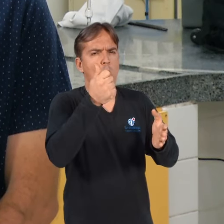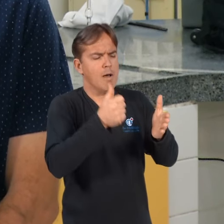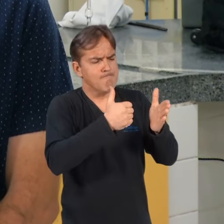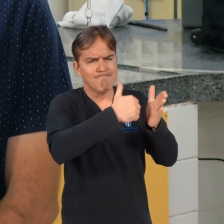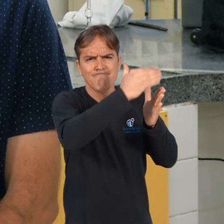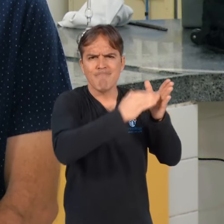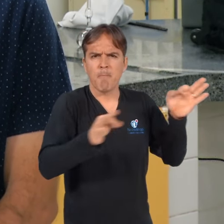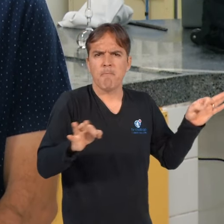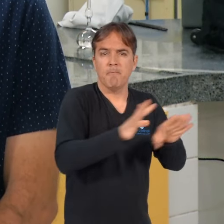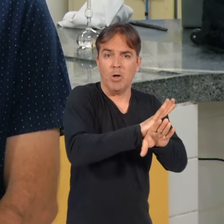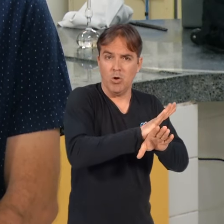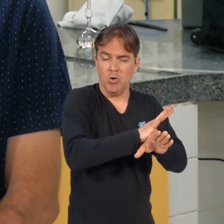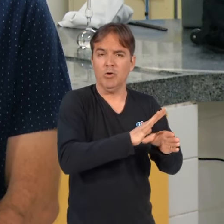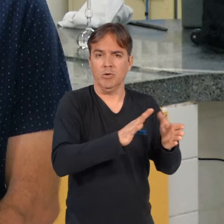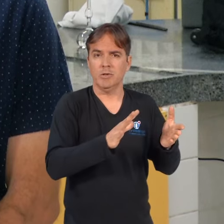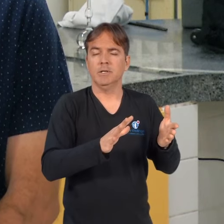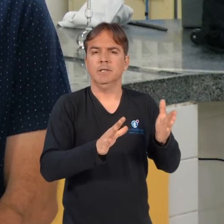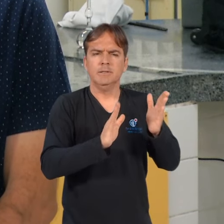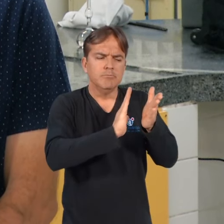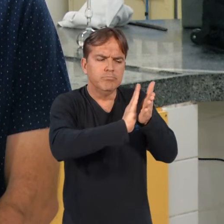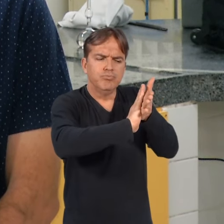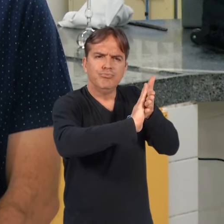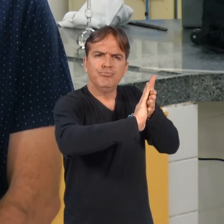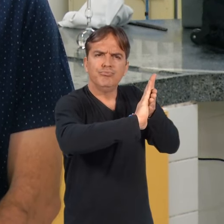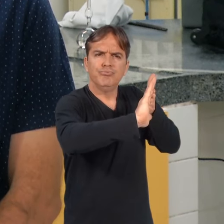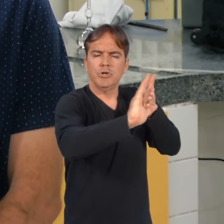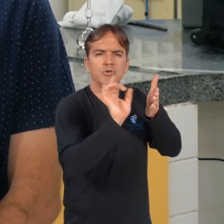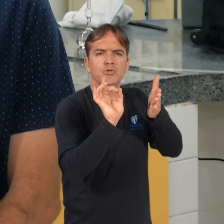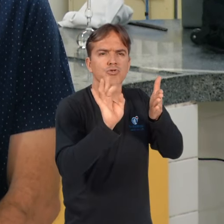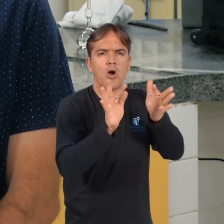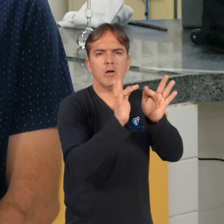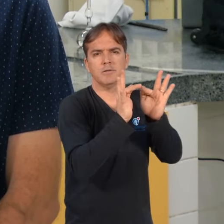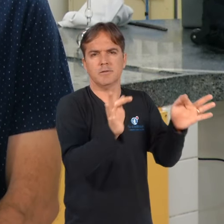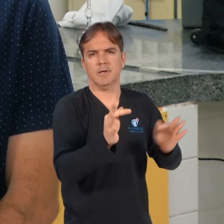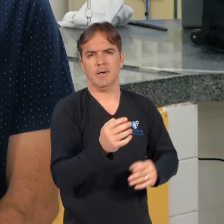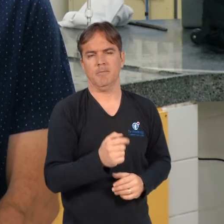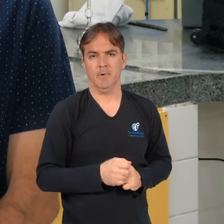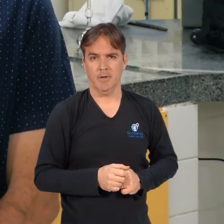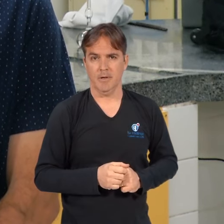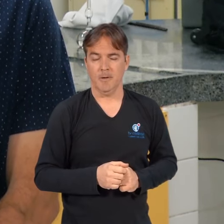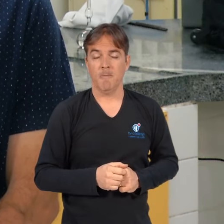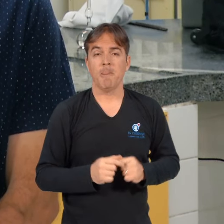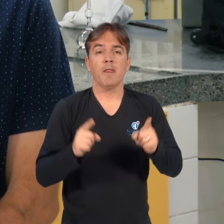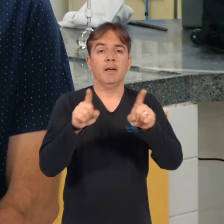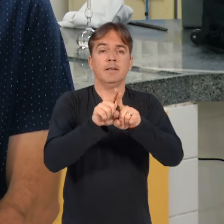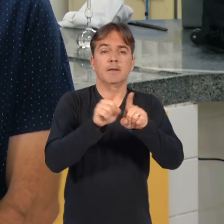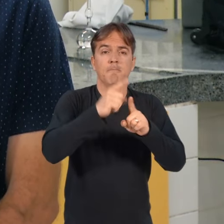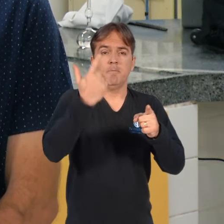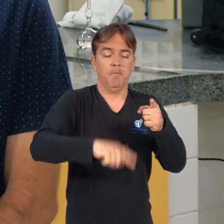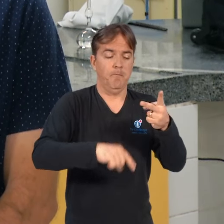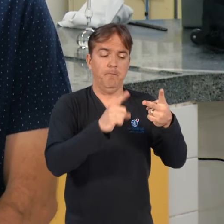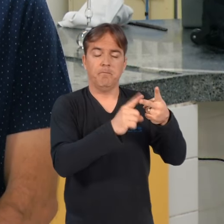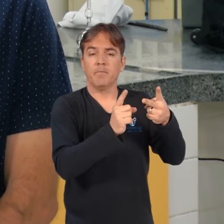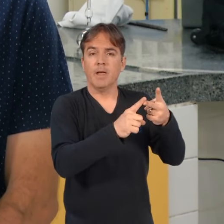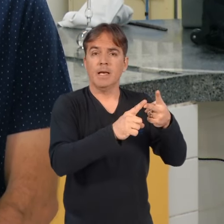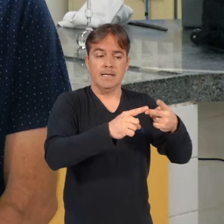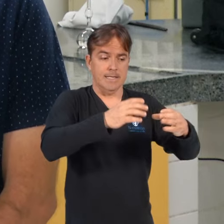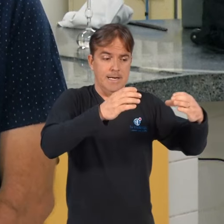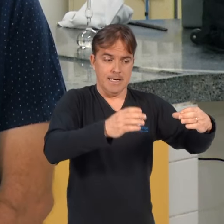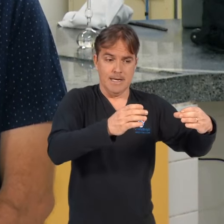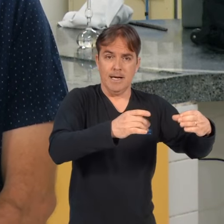que sendo necessário finas camadas para dar acabamento dele. A gente conseguiu um bloco que tem